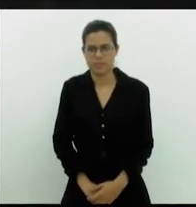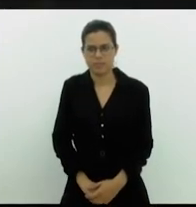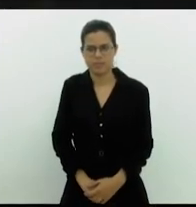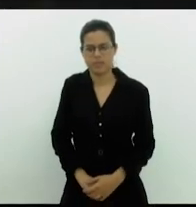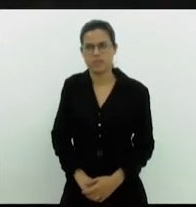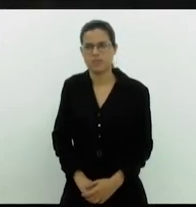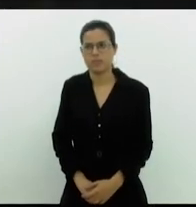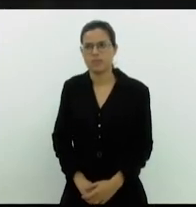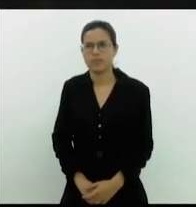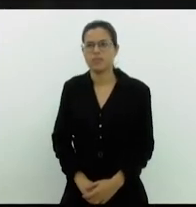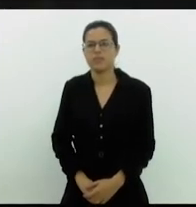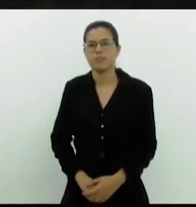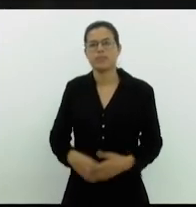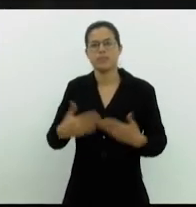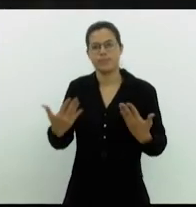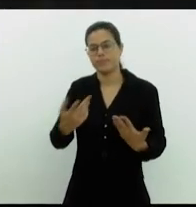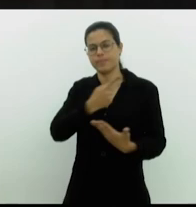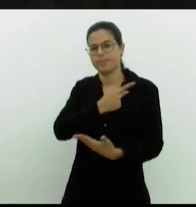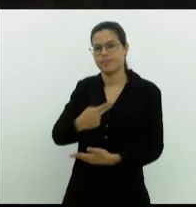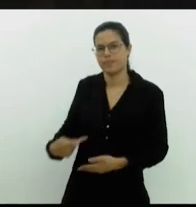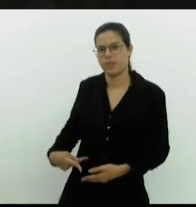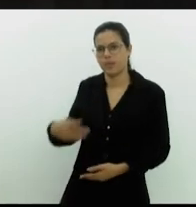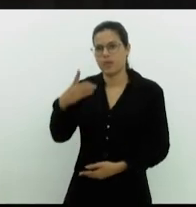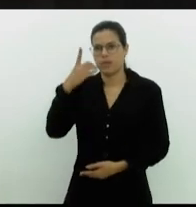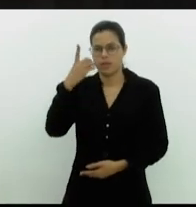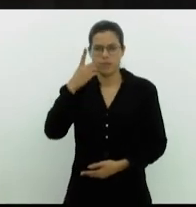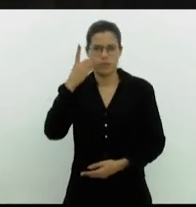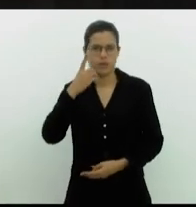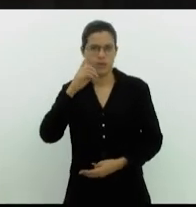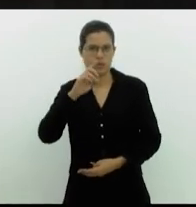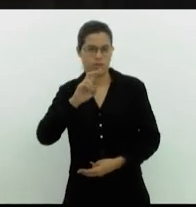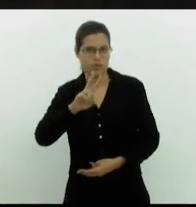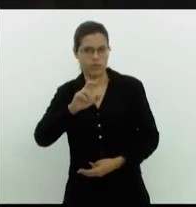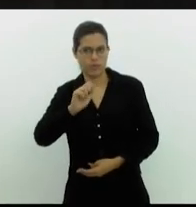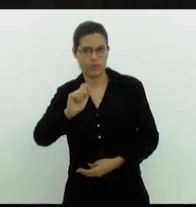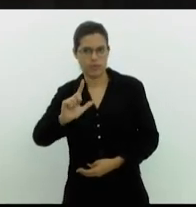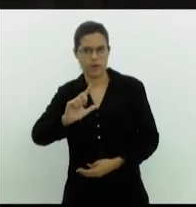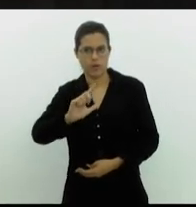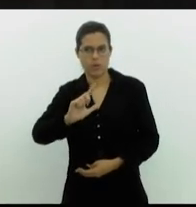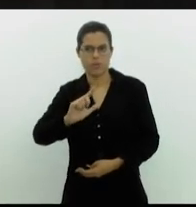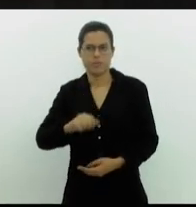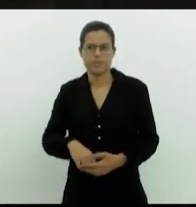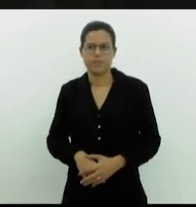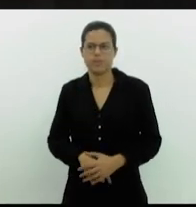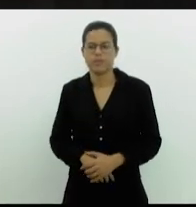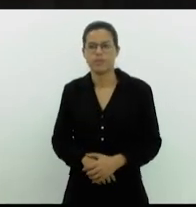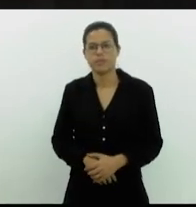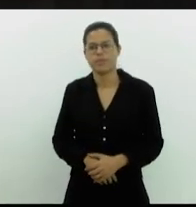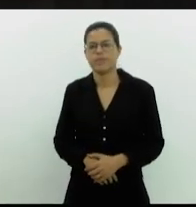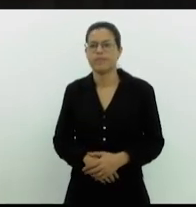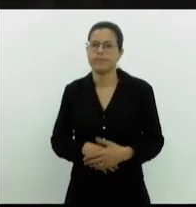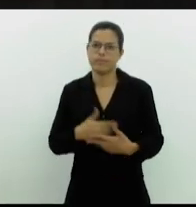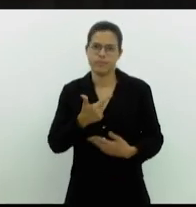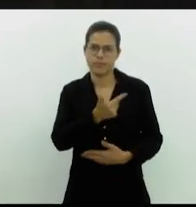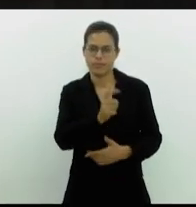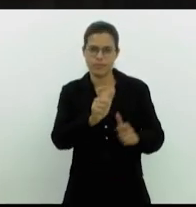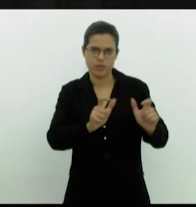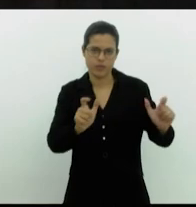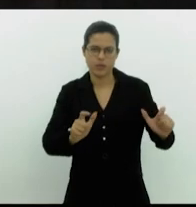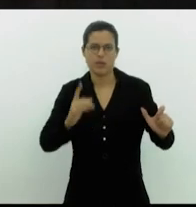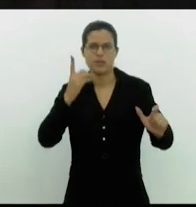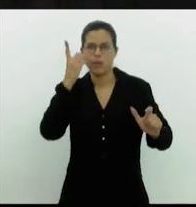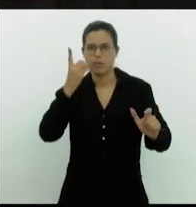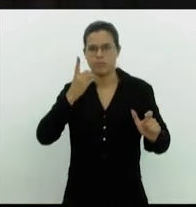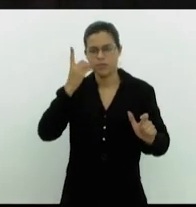Senhor presidente, deputado Valda Seasa, senhoras e senhores deputados que